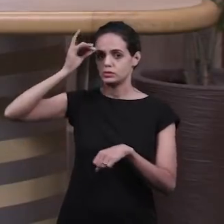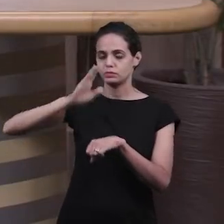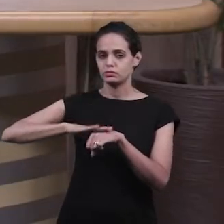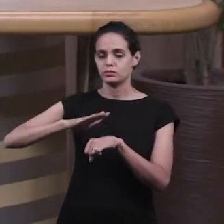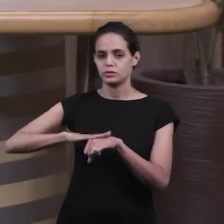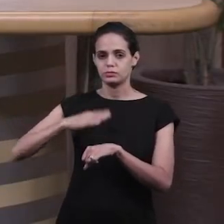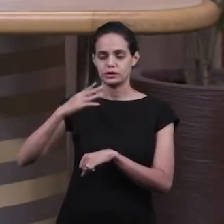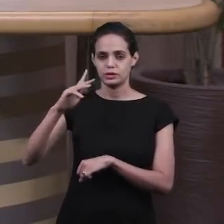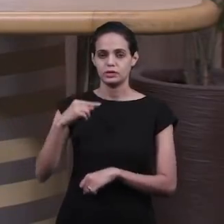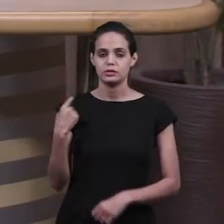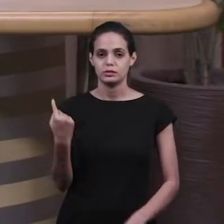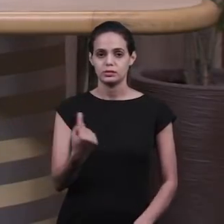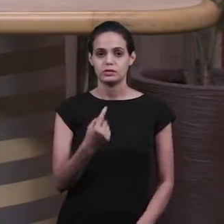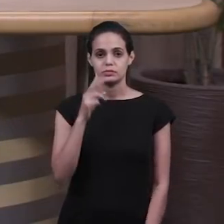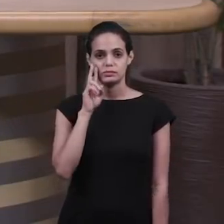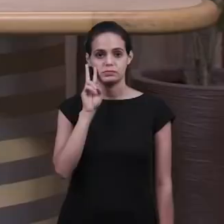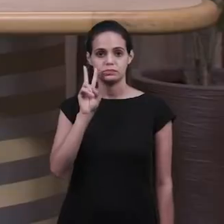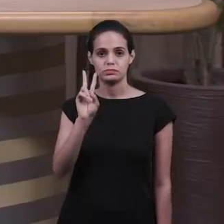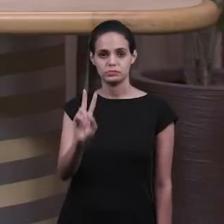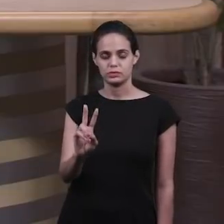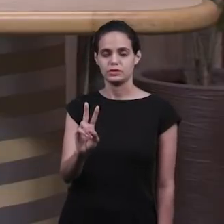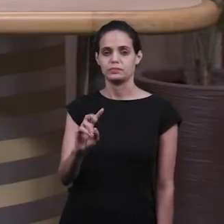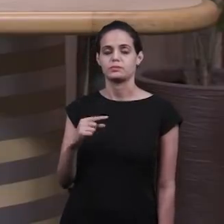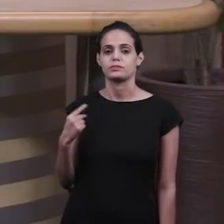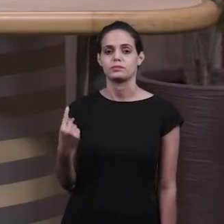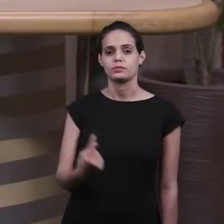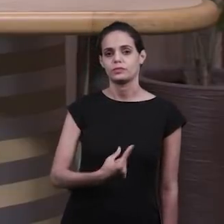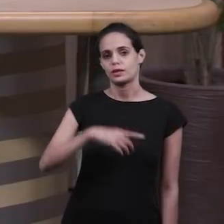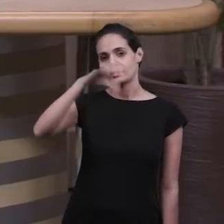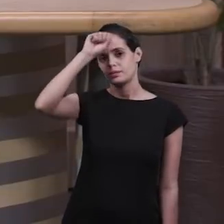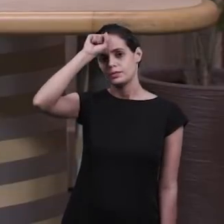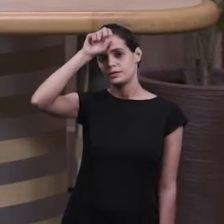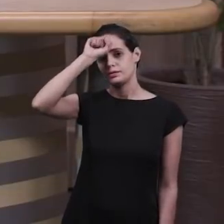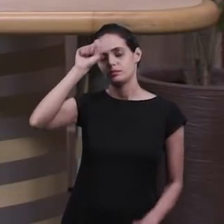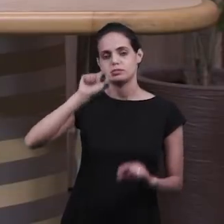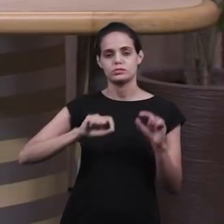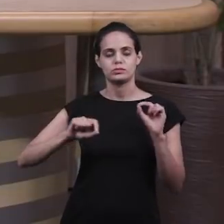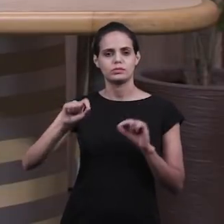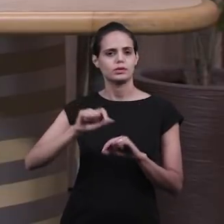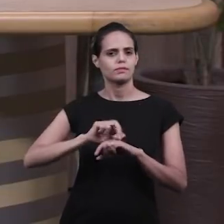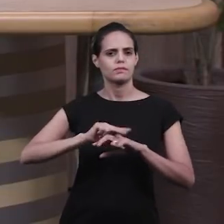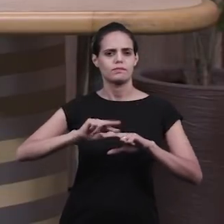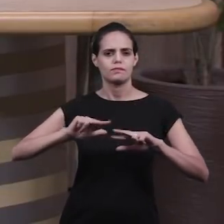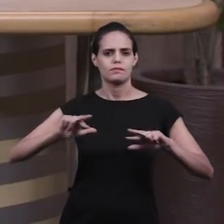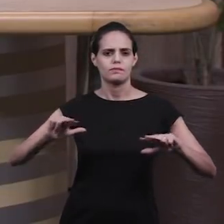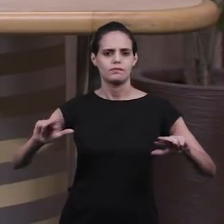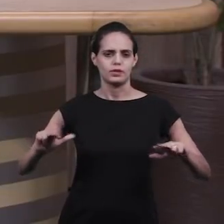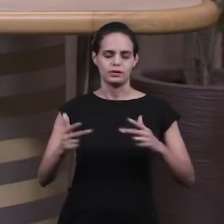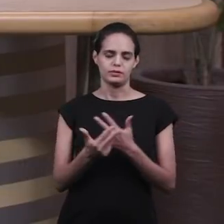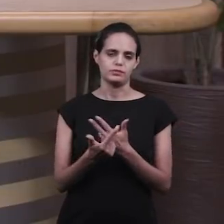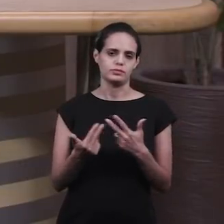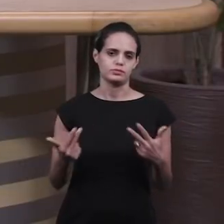ver, e o que nós aprendemos com isso? Foi muita coisa. Eu vou pegar só